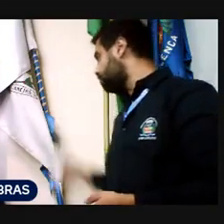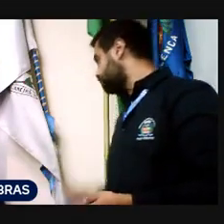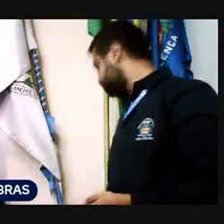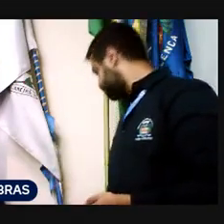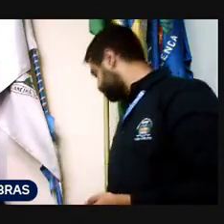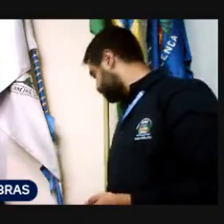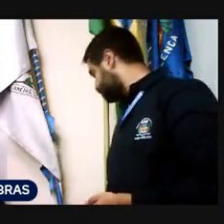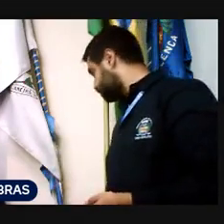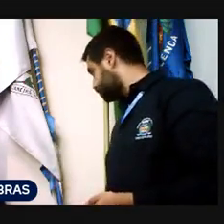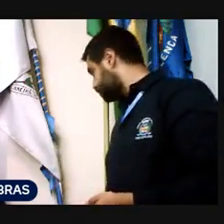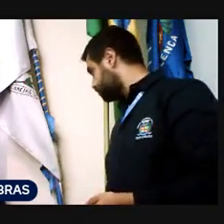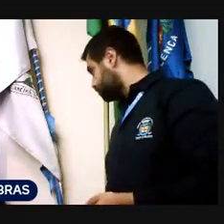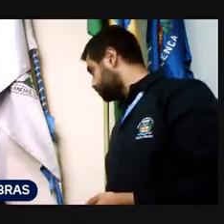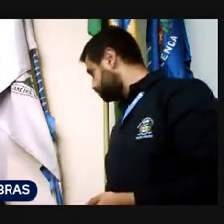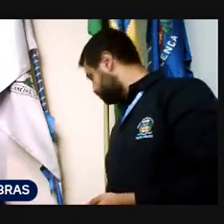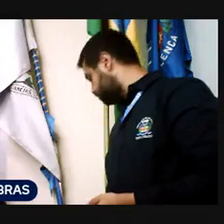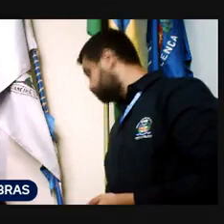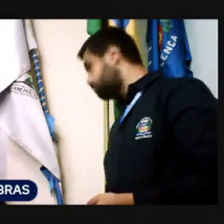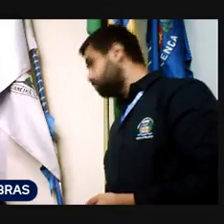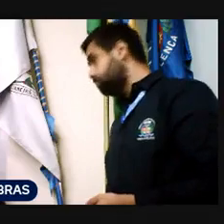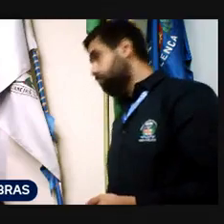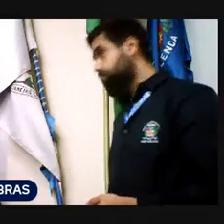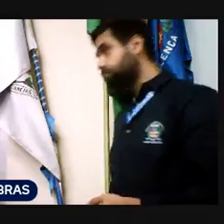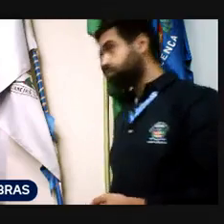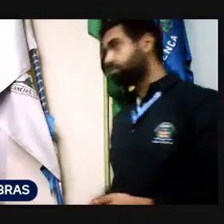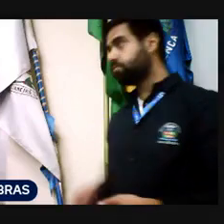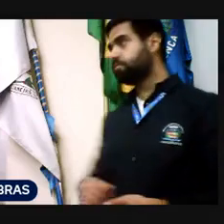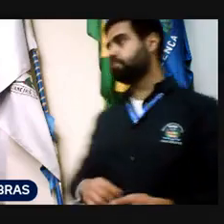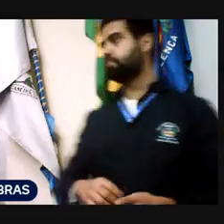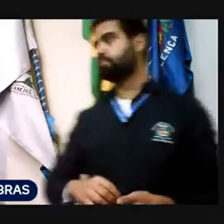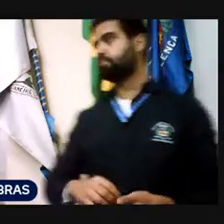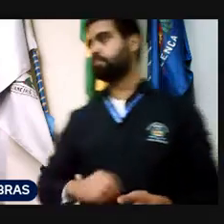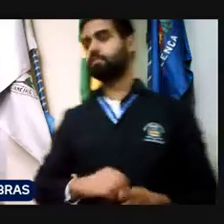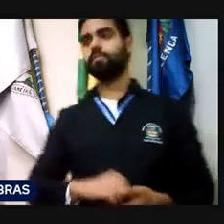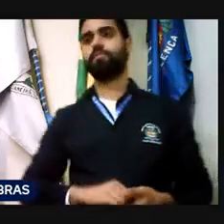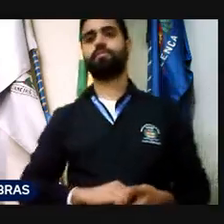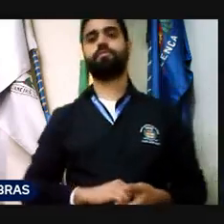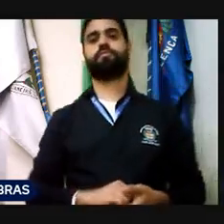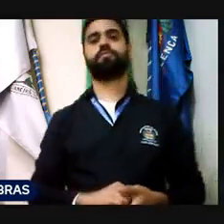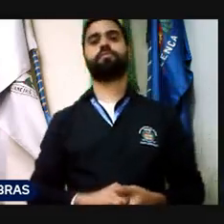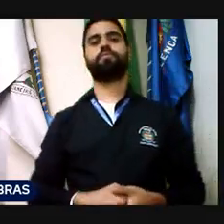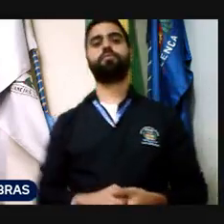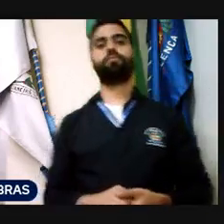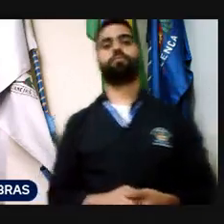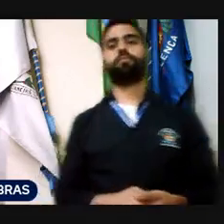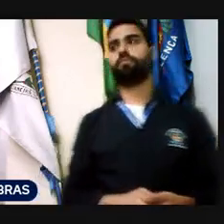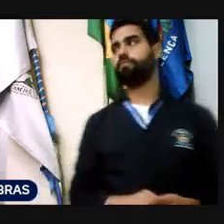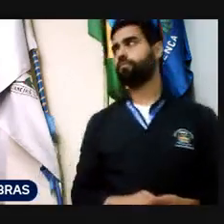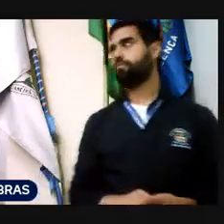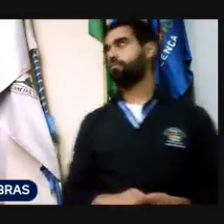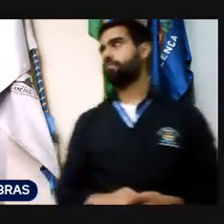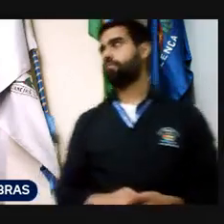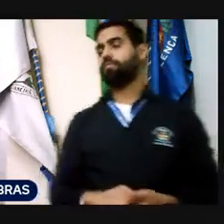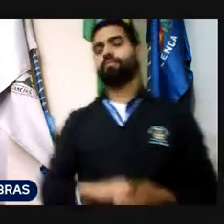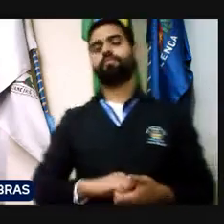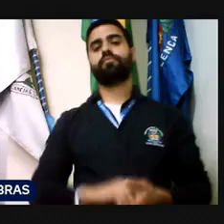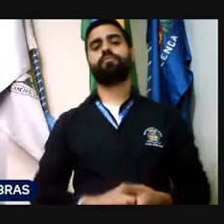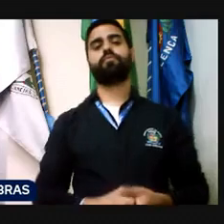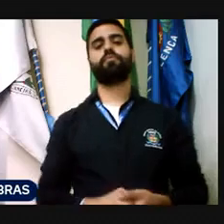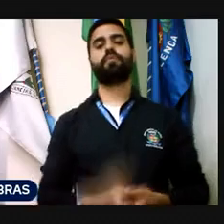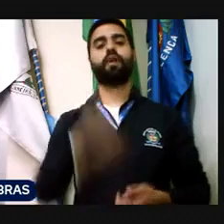383. Excelentíssimo presidente da Câmara Municipal de Valença, vereador José Reinaldo. A vereadora Fabiane Vasconcelos, nos seus prerrogativos da forma